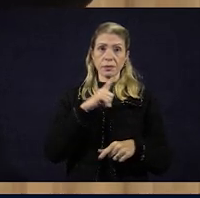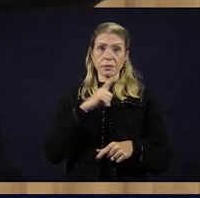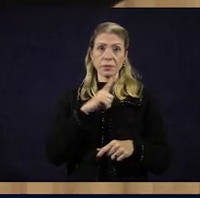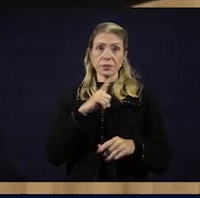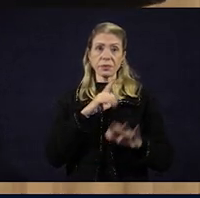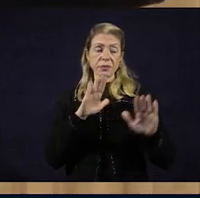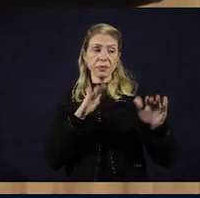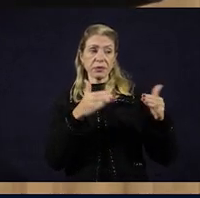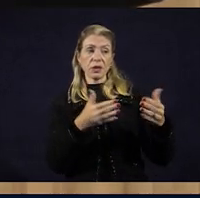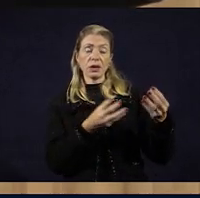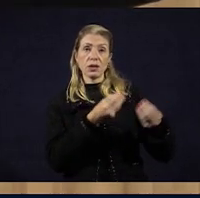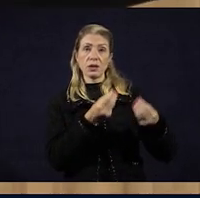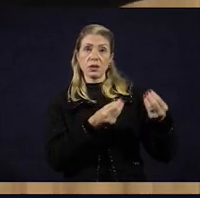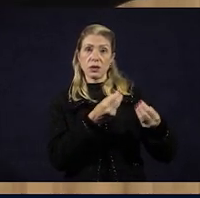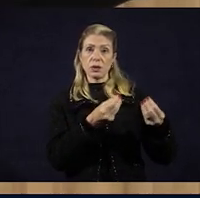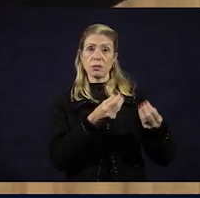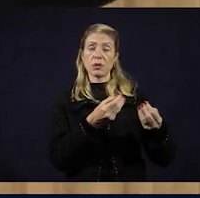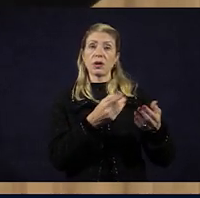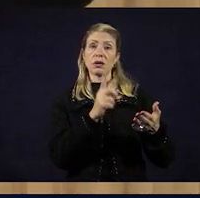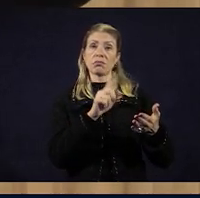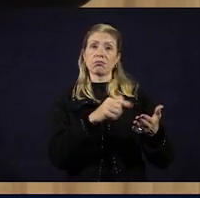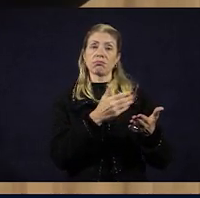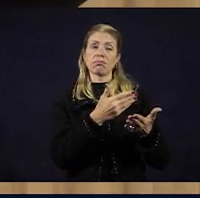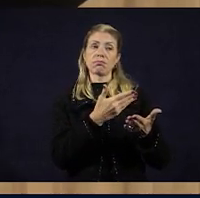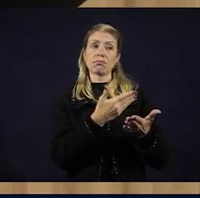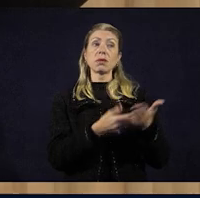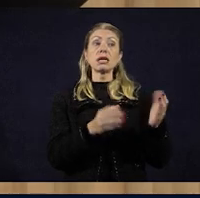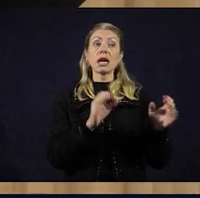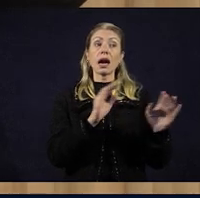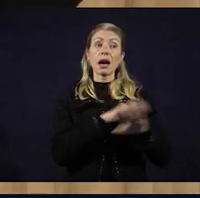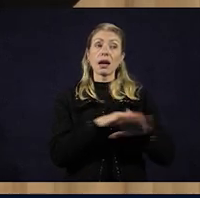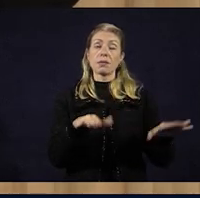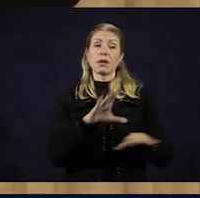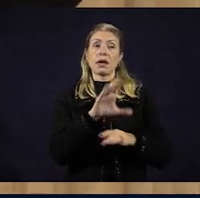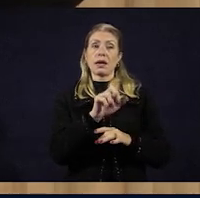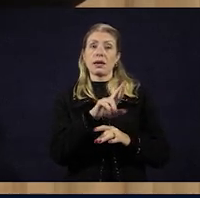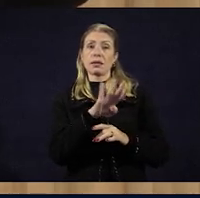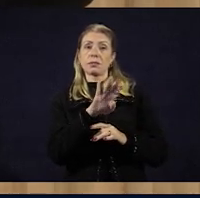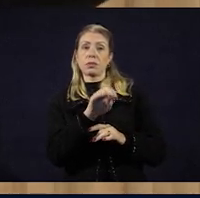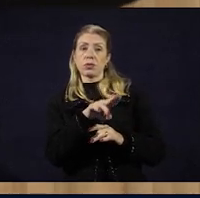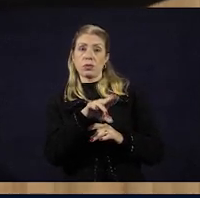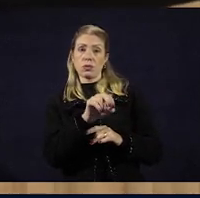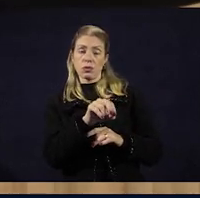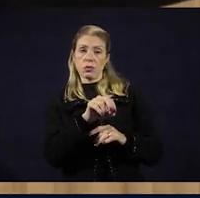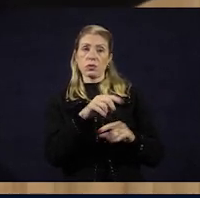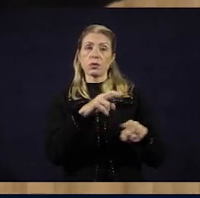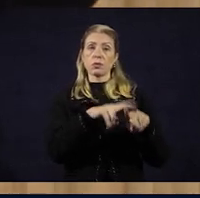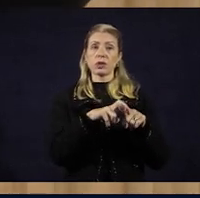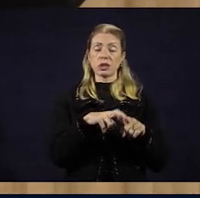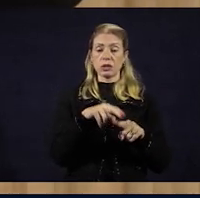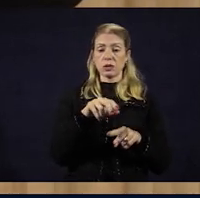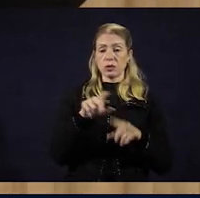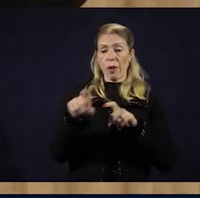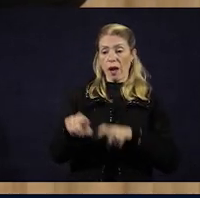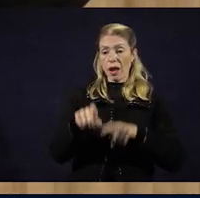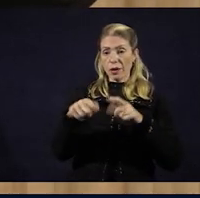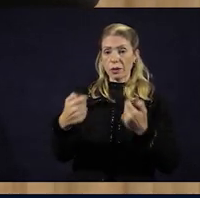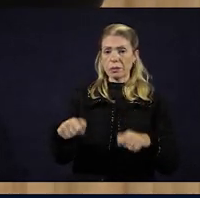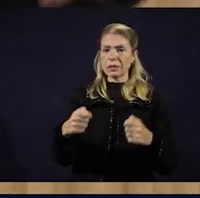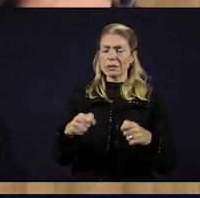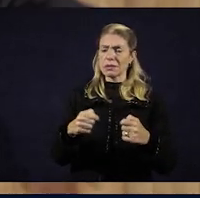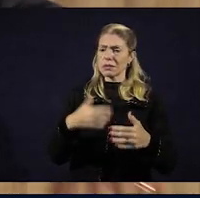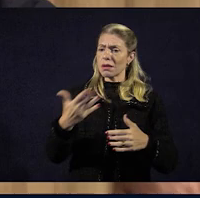adicional que a renda de crédito e carbonos então assim eu acho que o Agro tem que abraçar a causa e